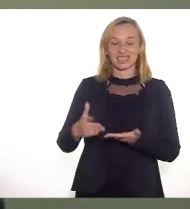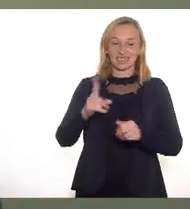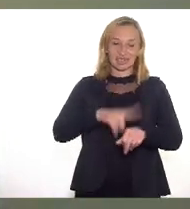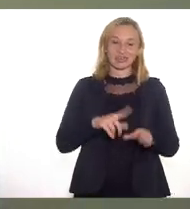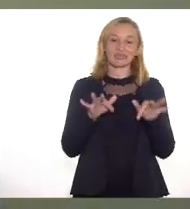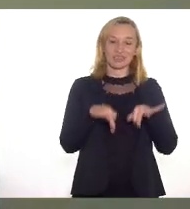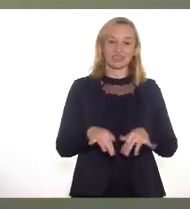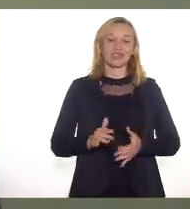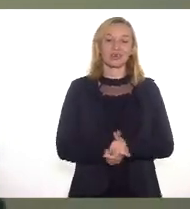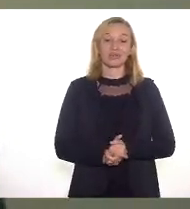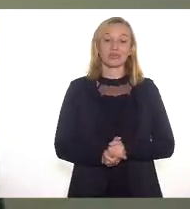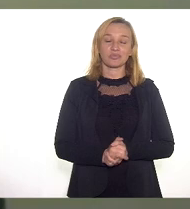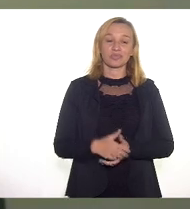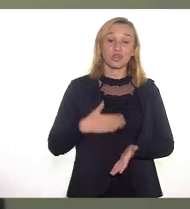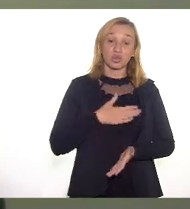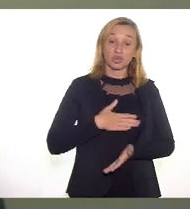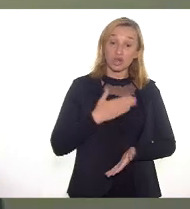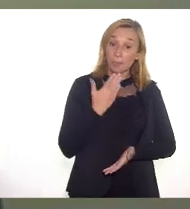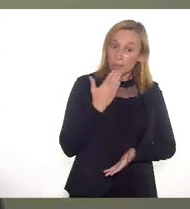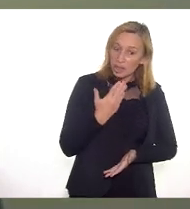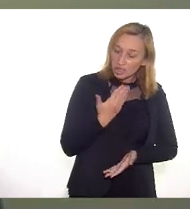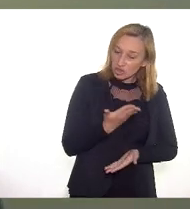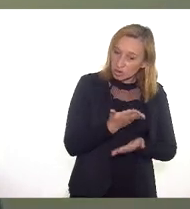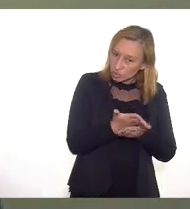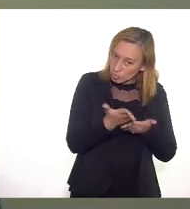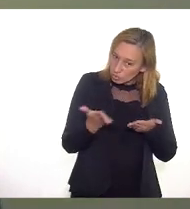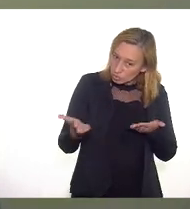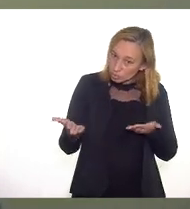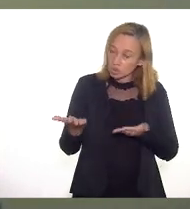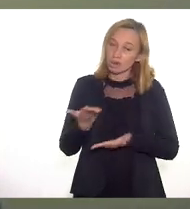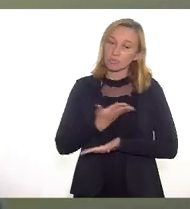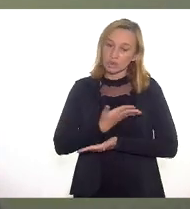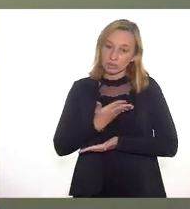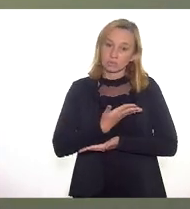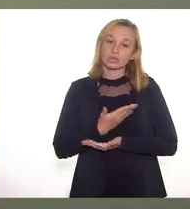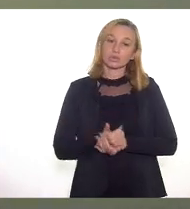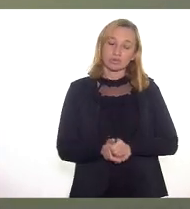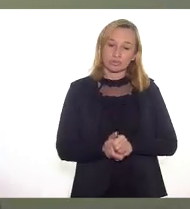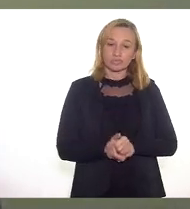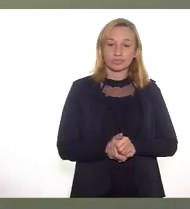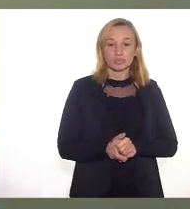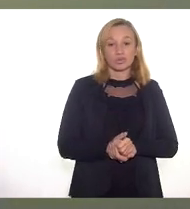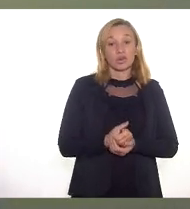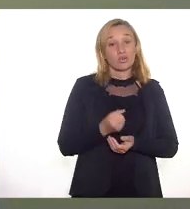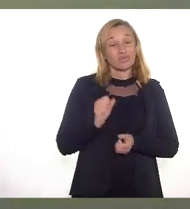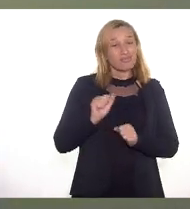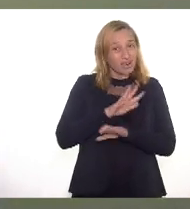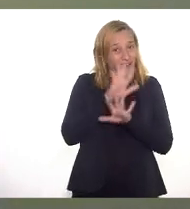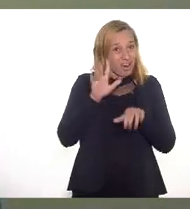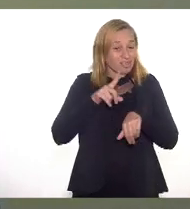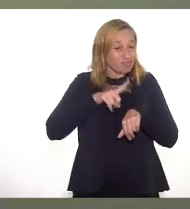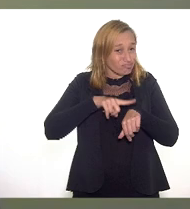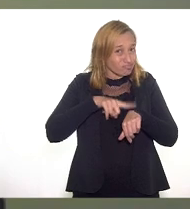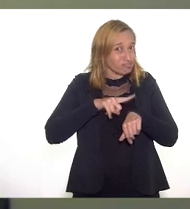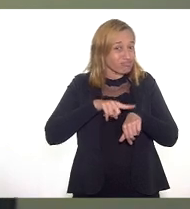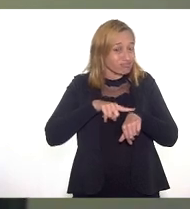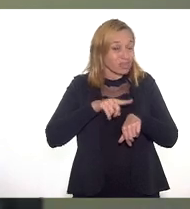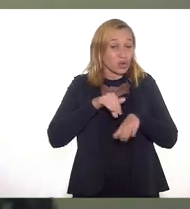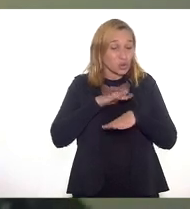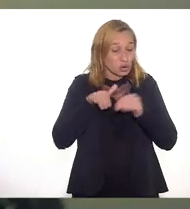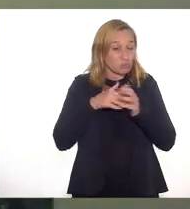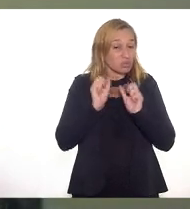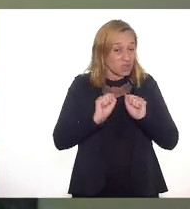expediente final, eu gostaria só de pedir a todos os nossos deputados que a gente fosse bem rigoroso no horário para que todos possam